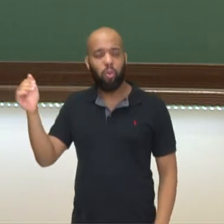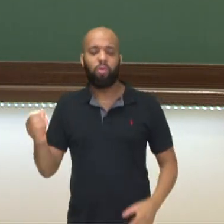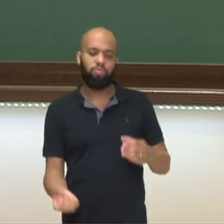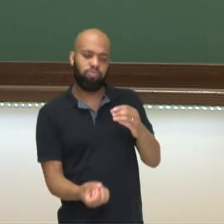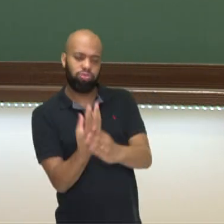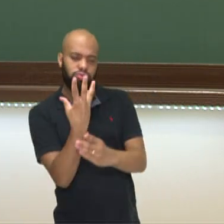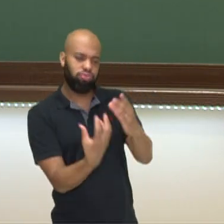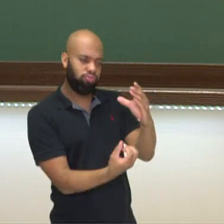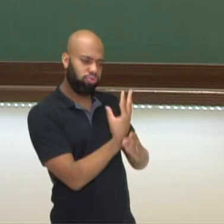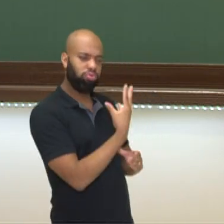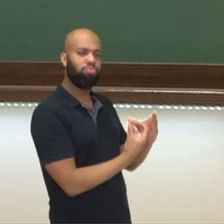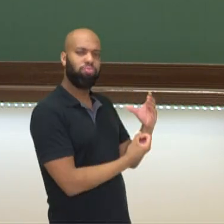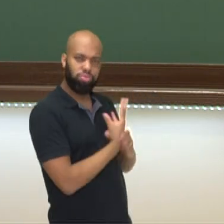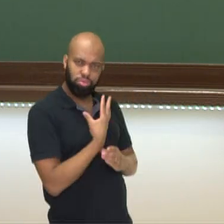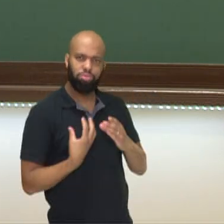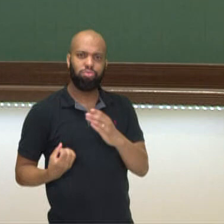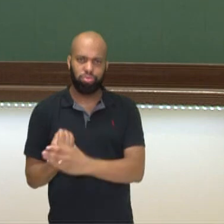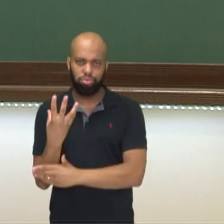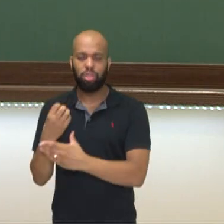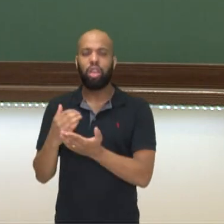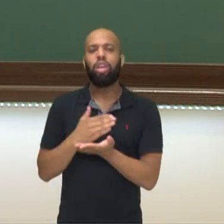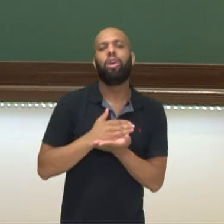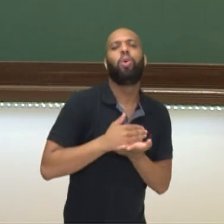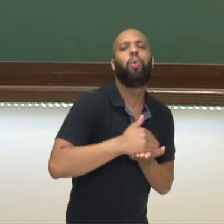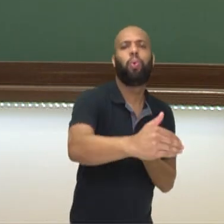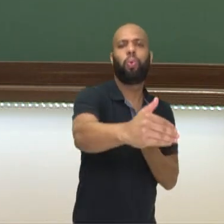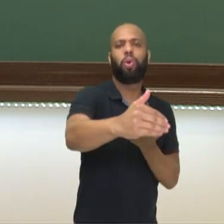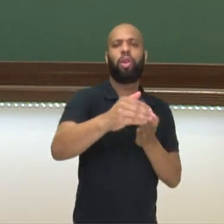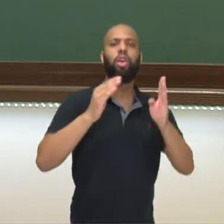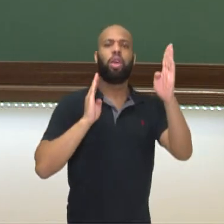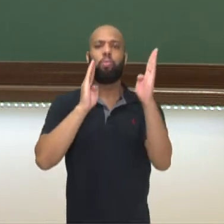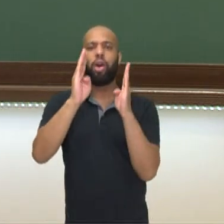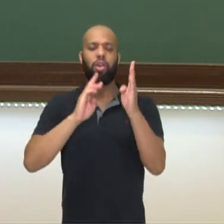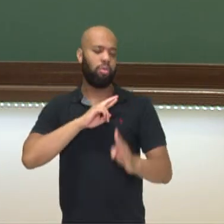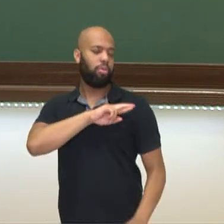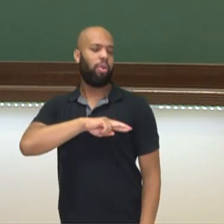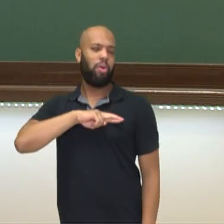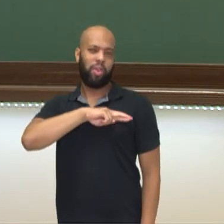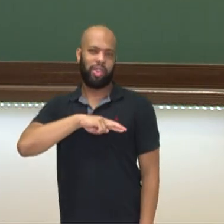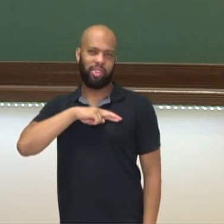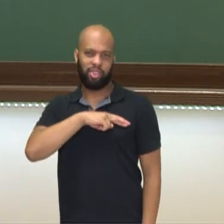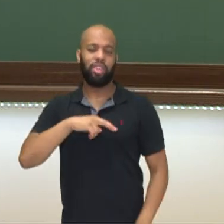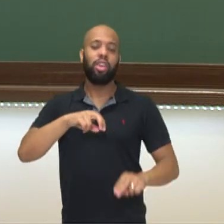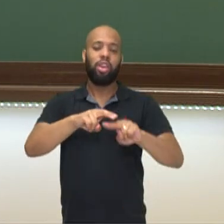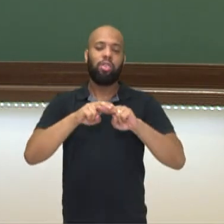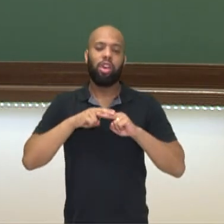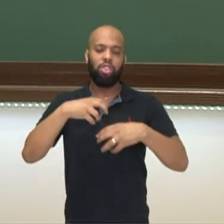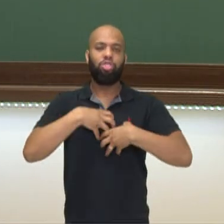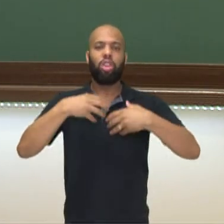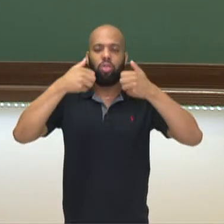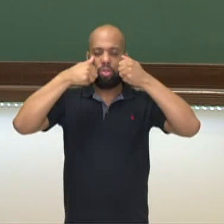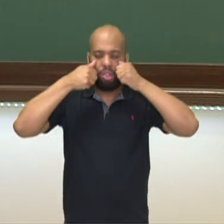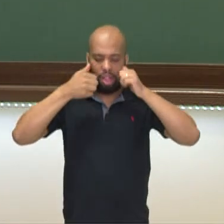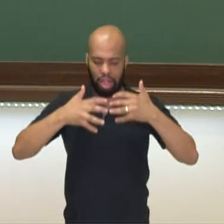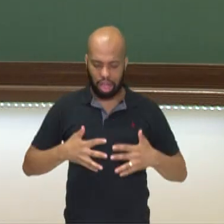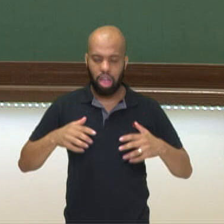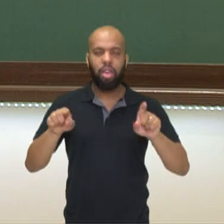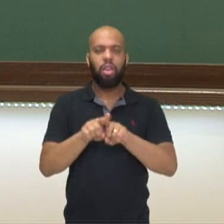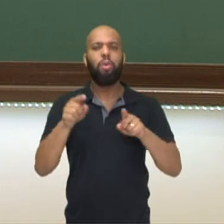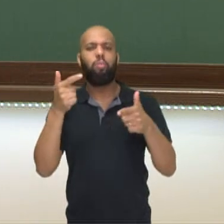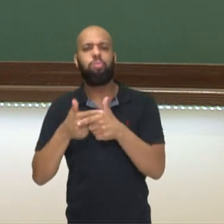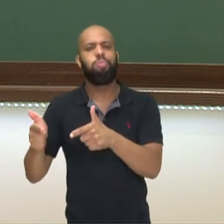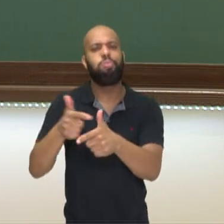criador não, seria o início do período romântico, por conta dessa dramaticidade, esses